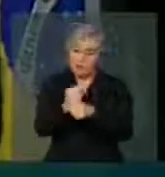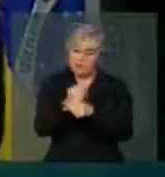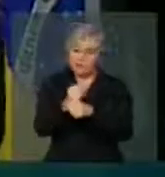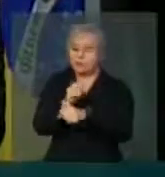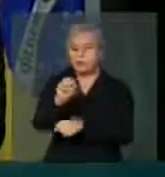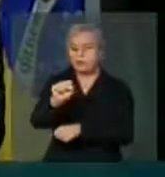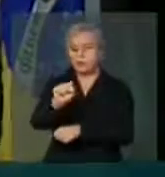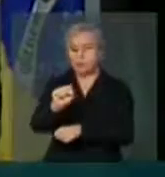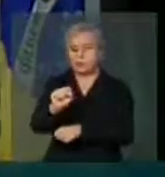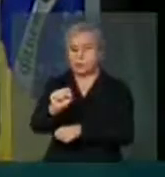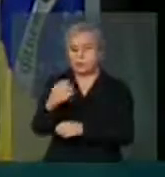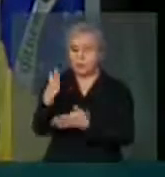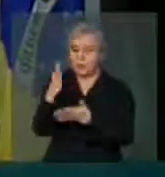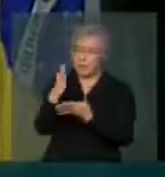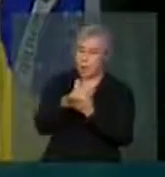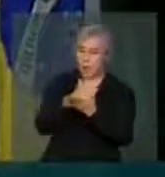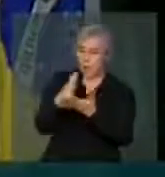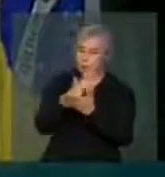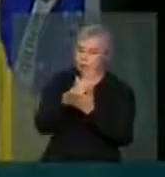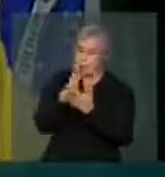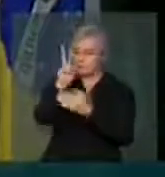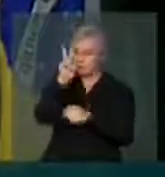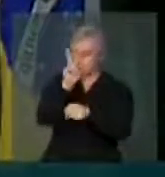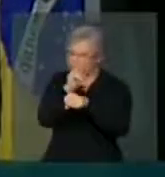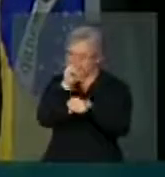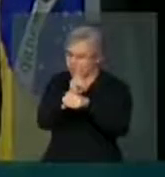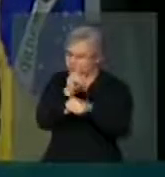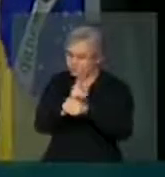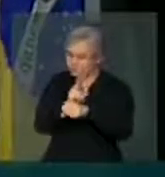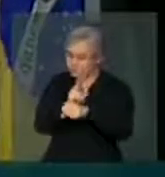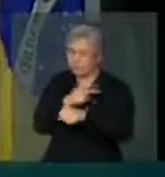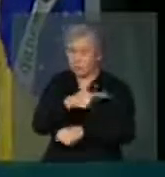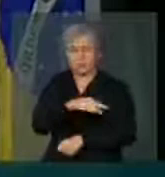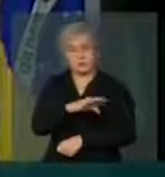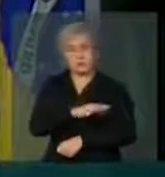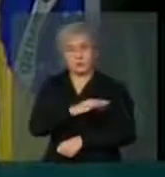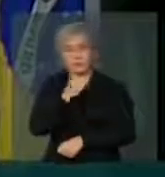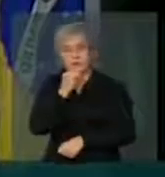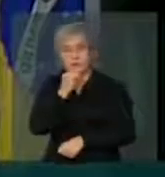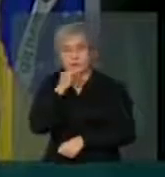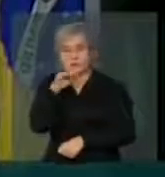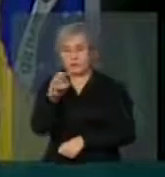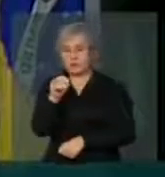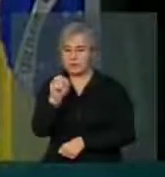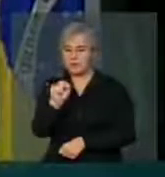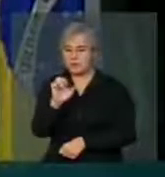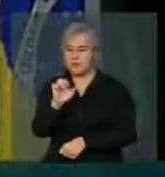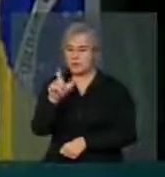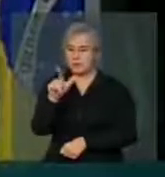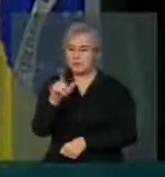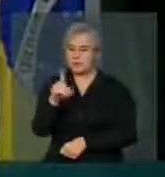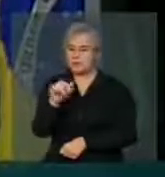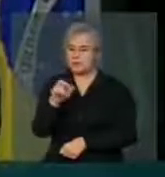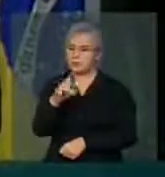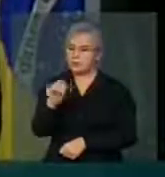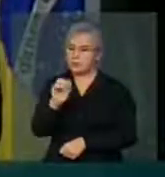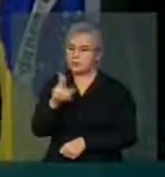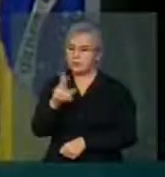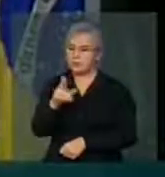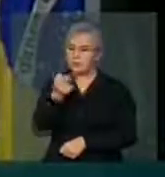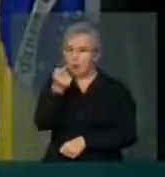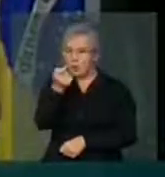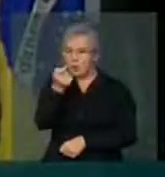quando alguns dos seus mais fiéis escudeiros, como por exemplo José Dirceu estava prestes a ser preso